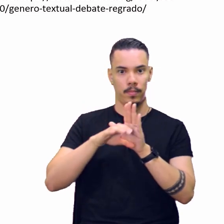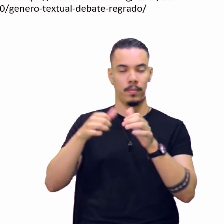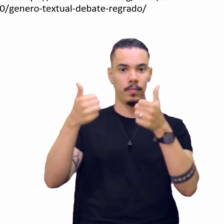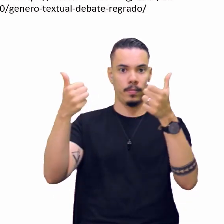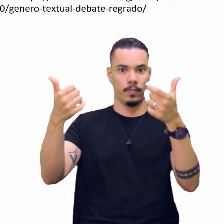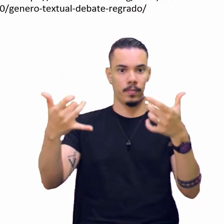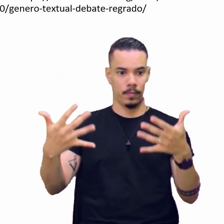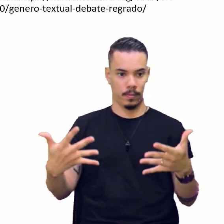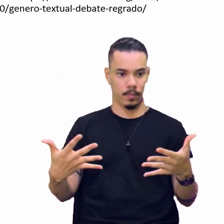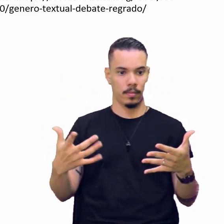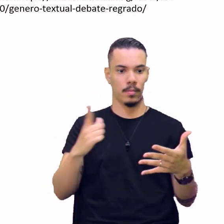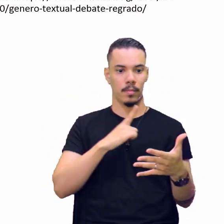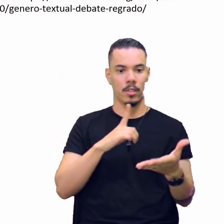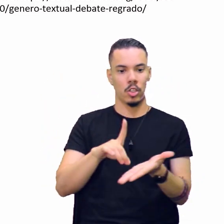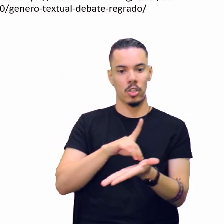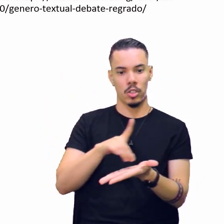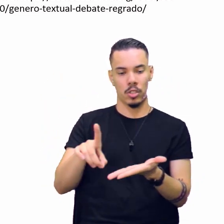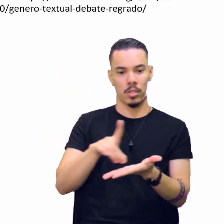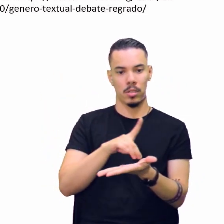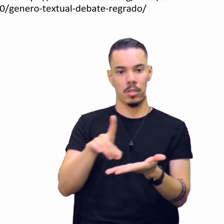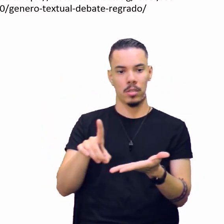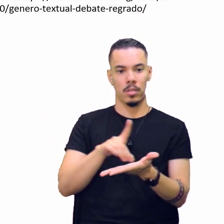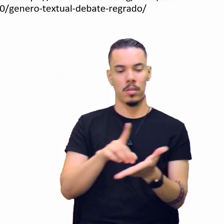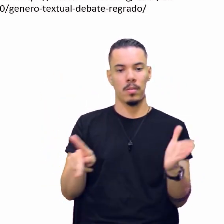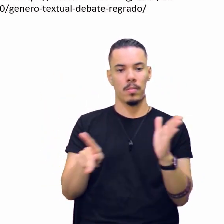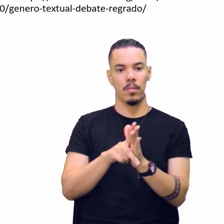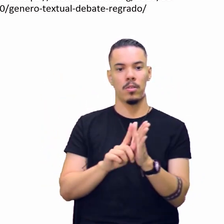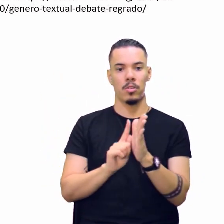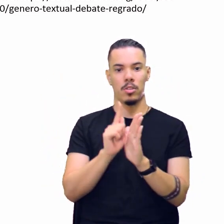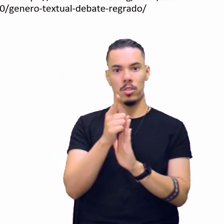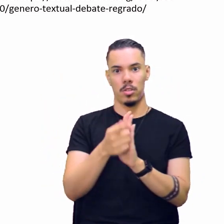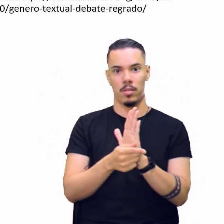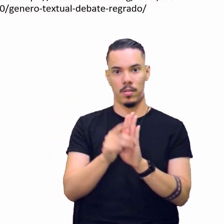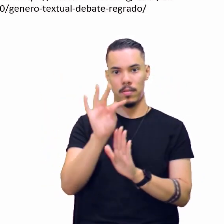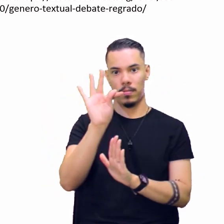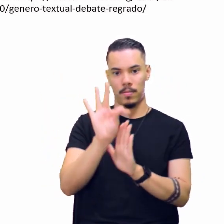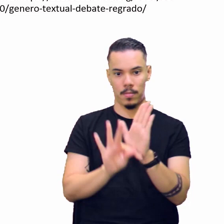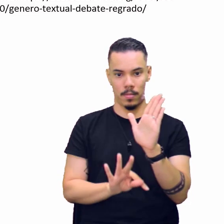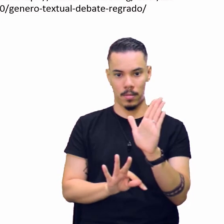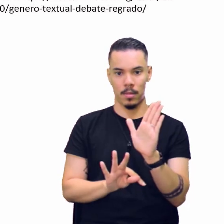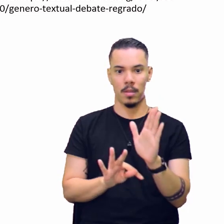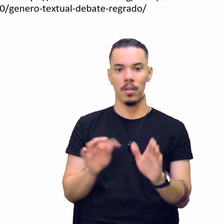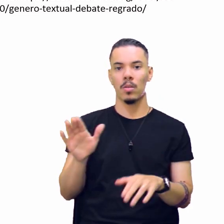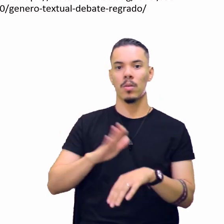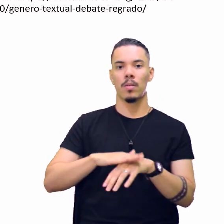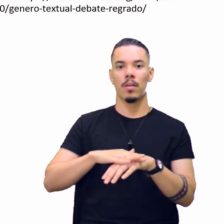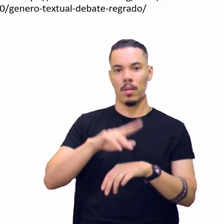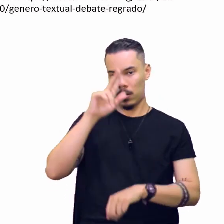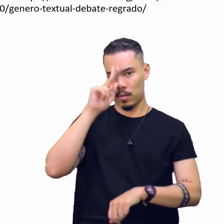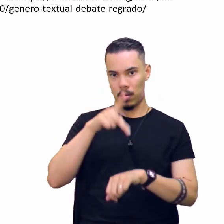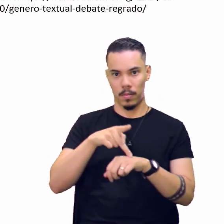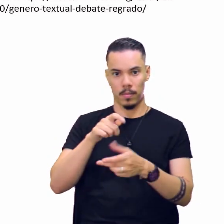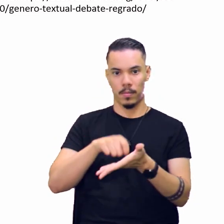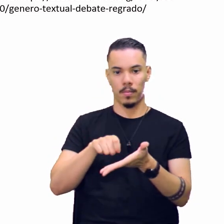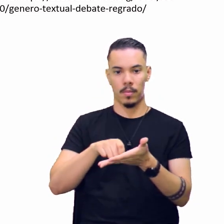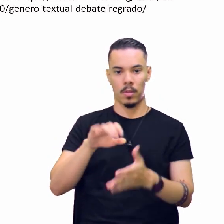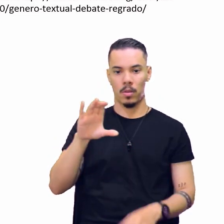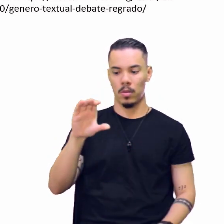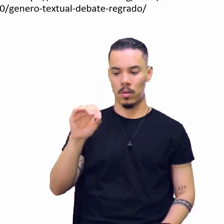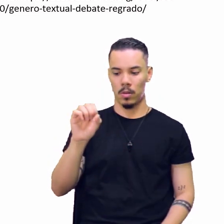né? Vem do dicionário de gênero textual, olha só, de Costa, tá lá na página